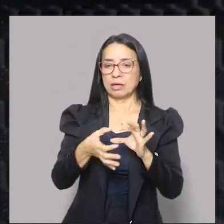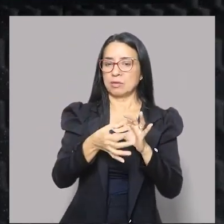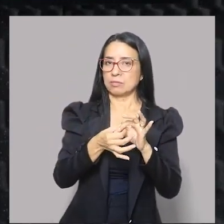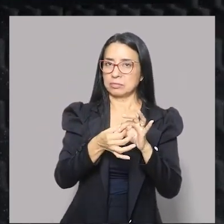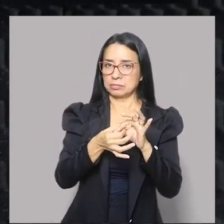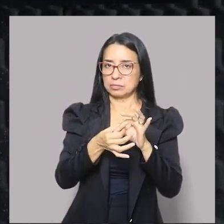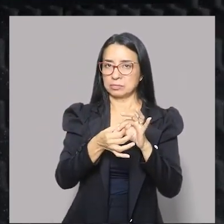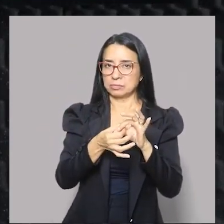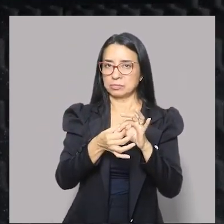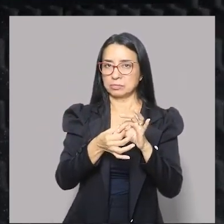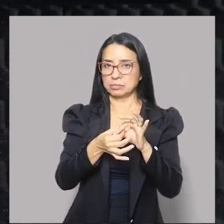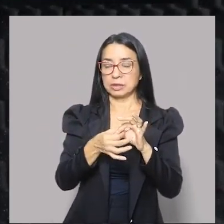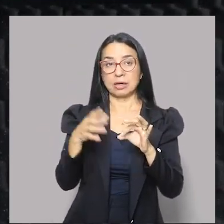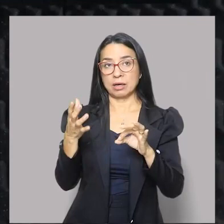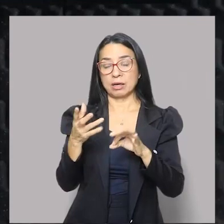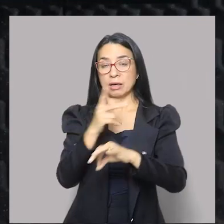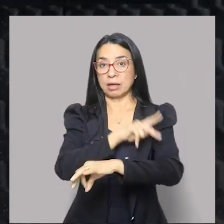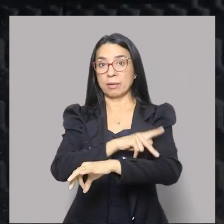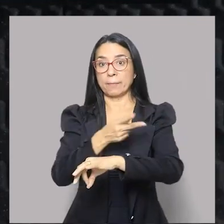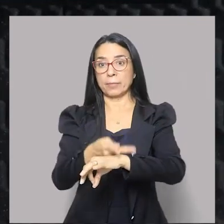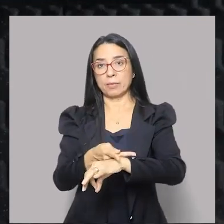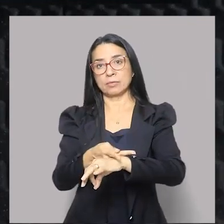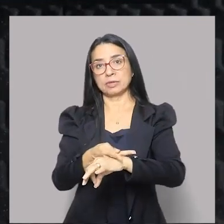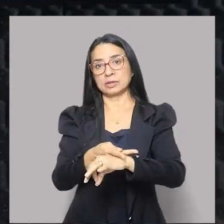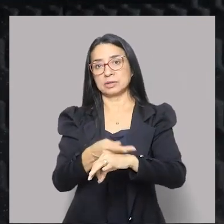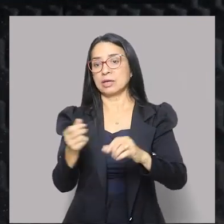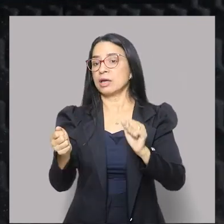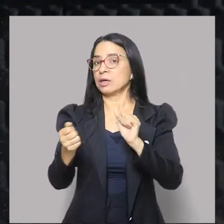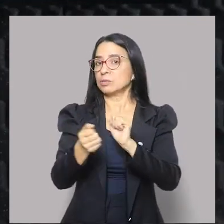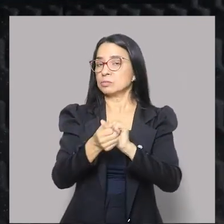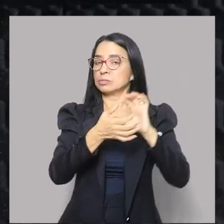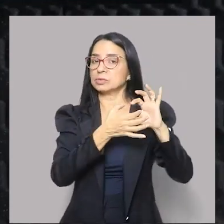aqui nesse momento é a parte onde eu vou